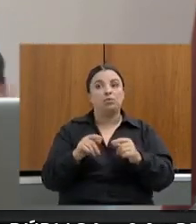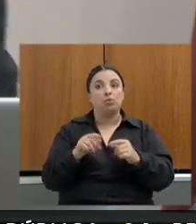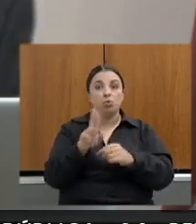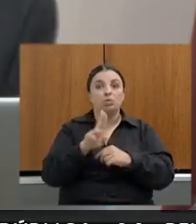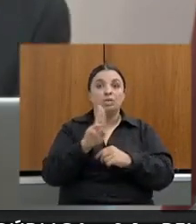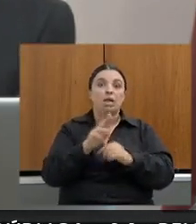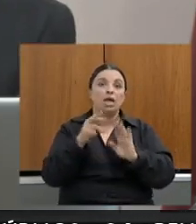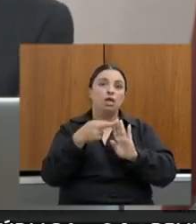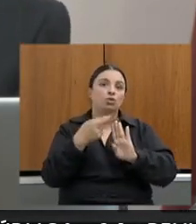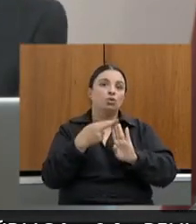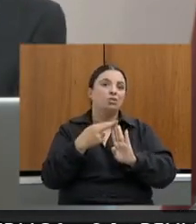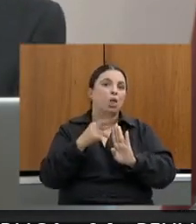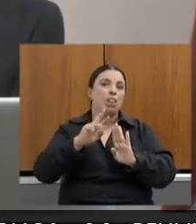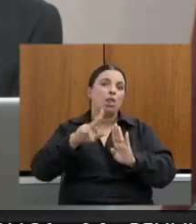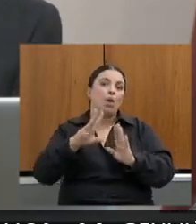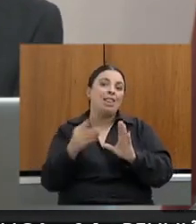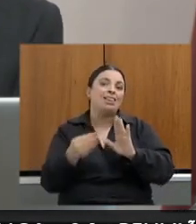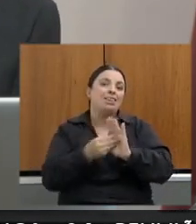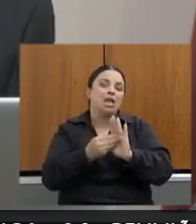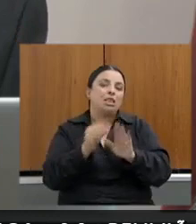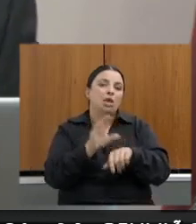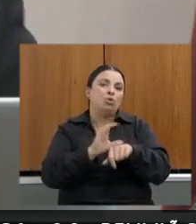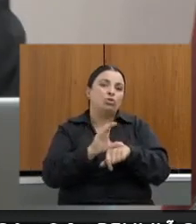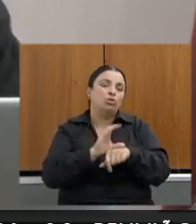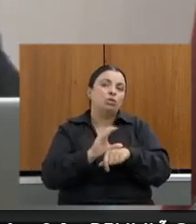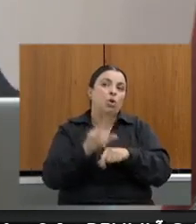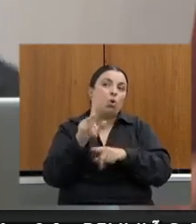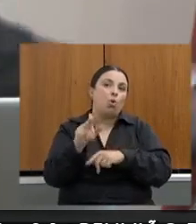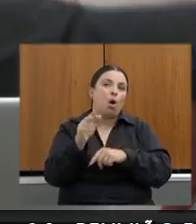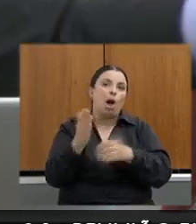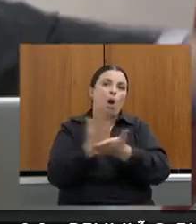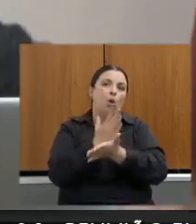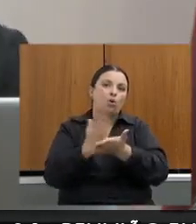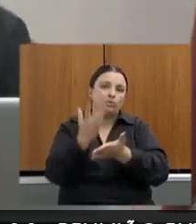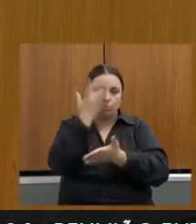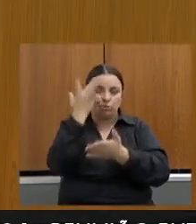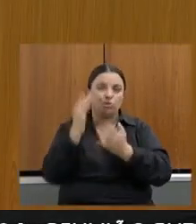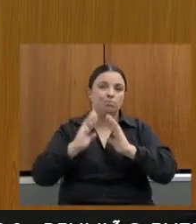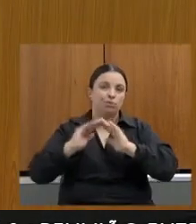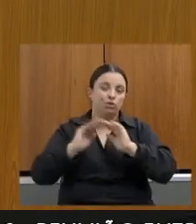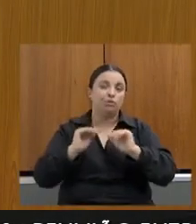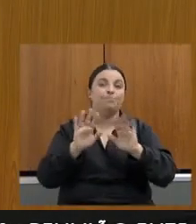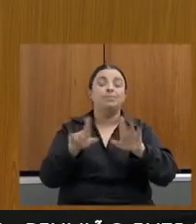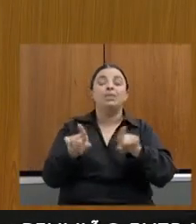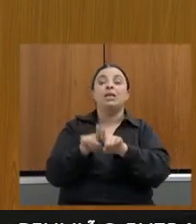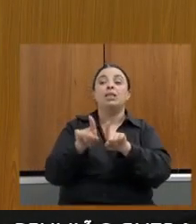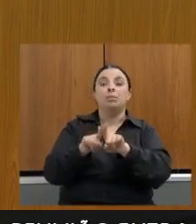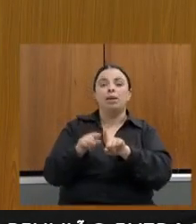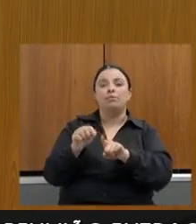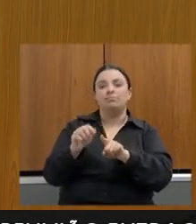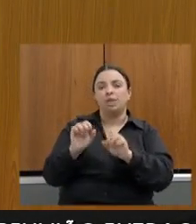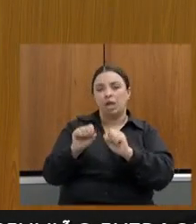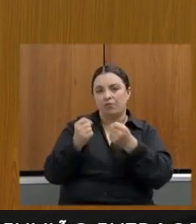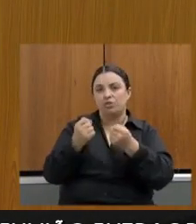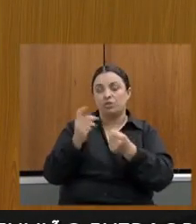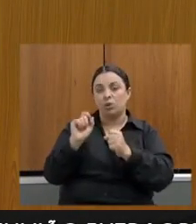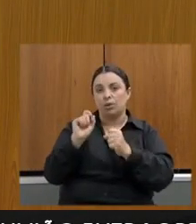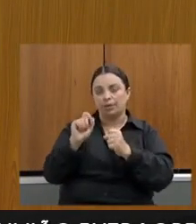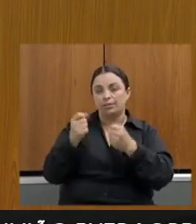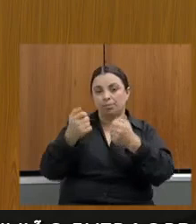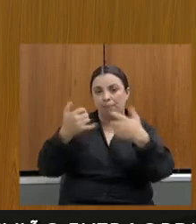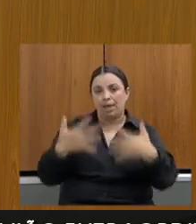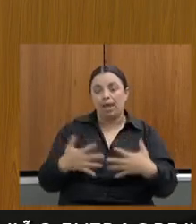mas não o teça constituição com certeza são alguns desejos dessa outra coisa também hidratação o segundo ponto que foi a que foi